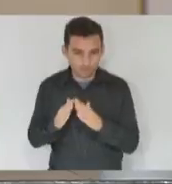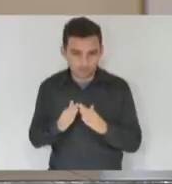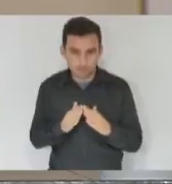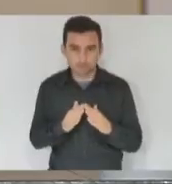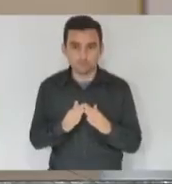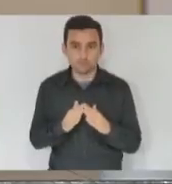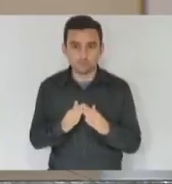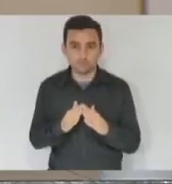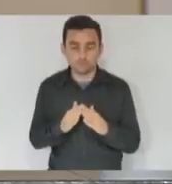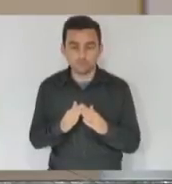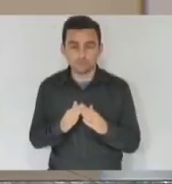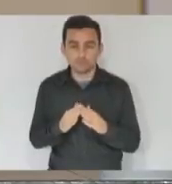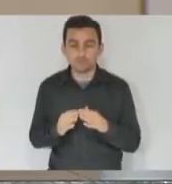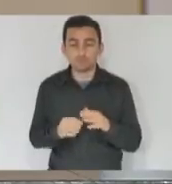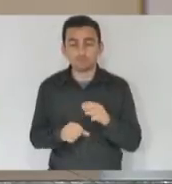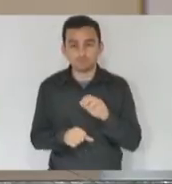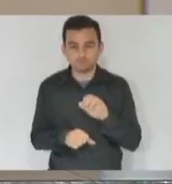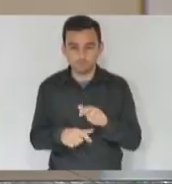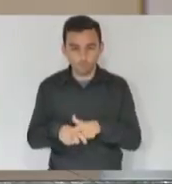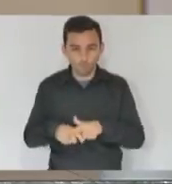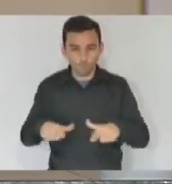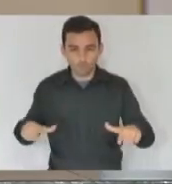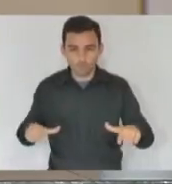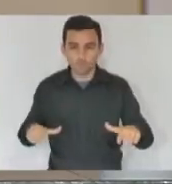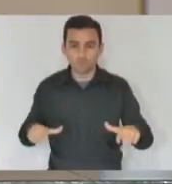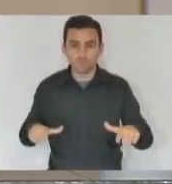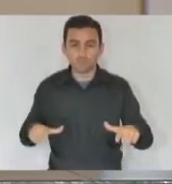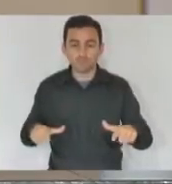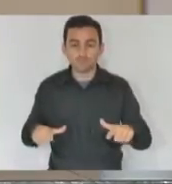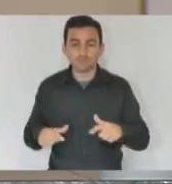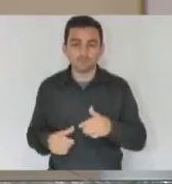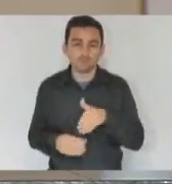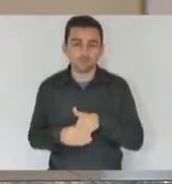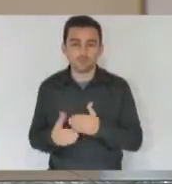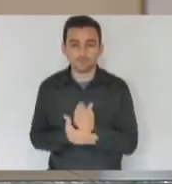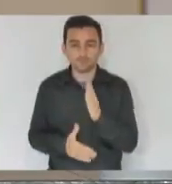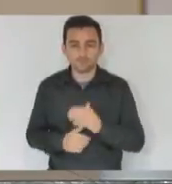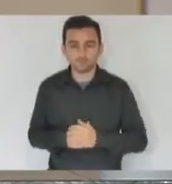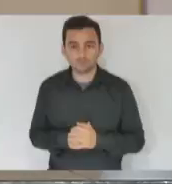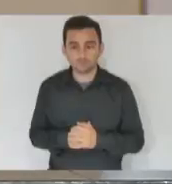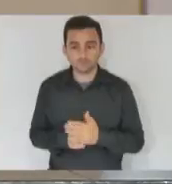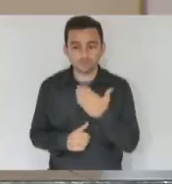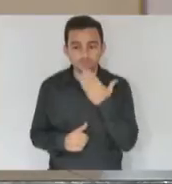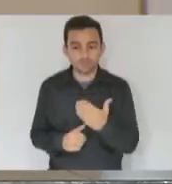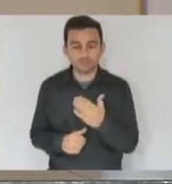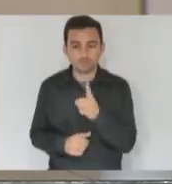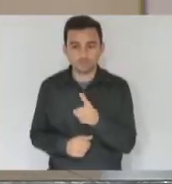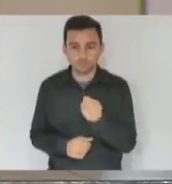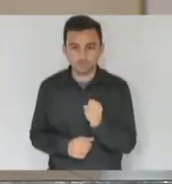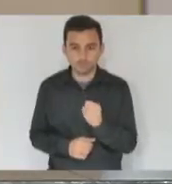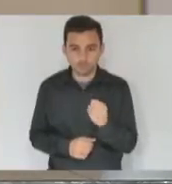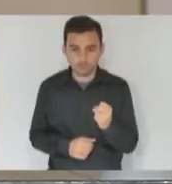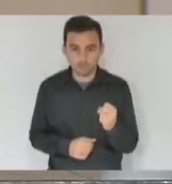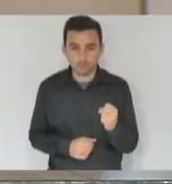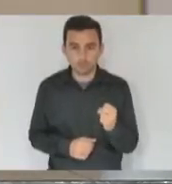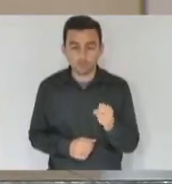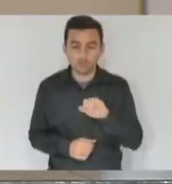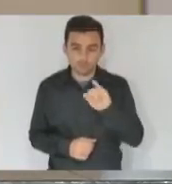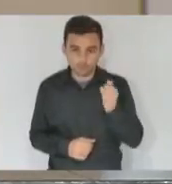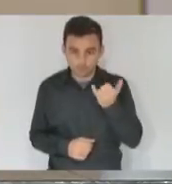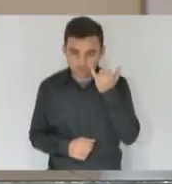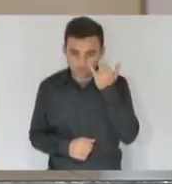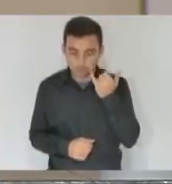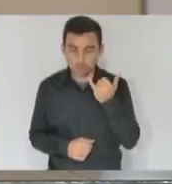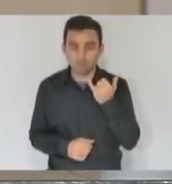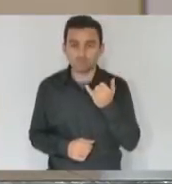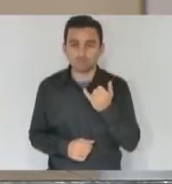encontram ociosos. Discussão, votação, aprovado. Requerimento número 188, deputado Gessé Lopes. Solicita ao diretor de